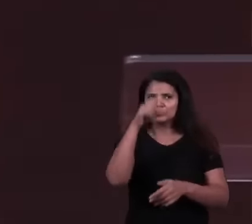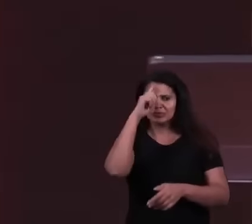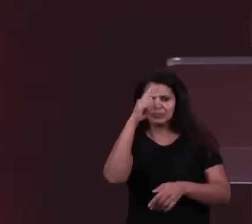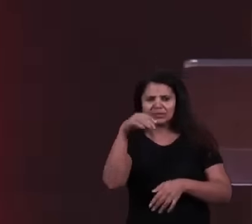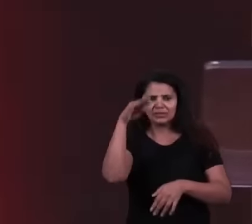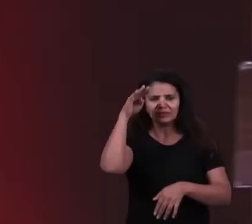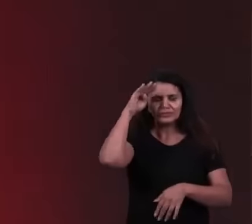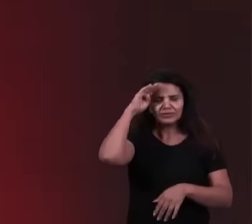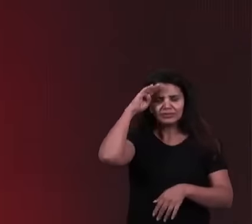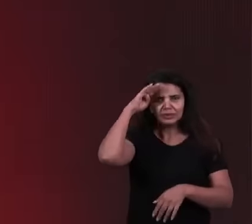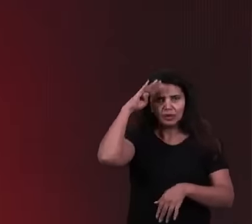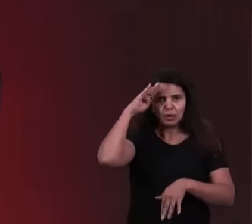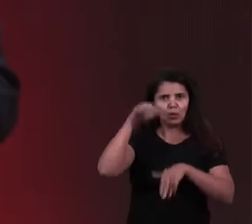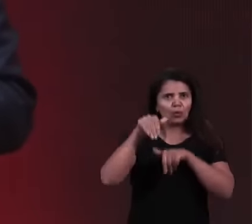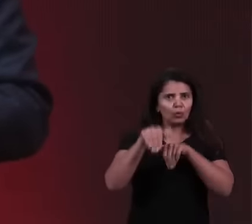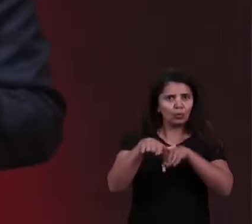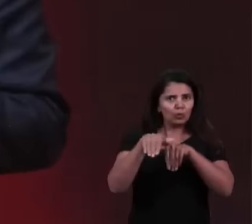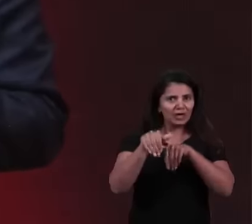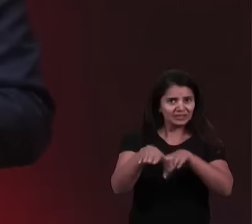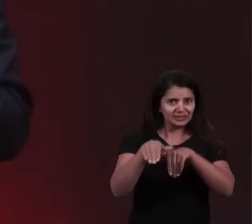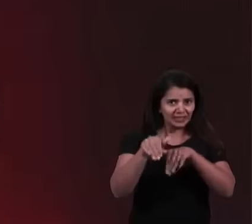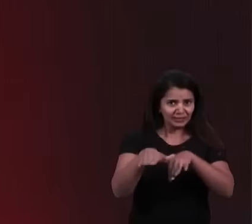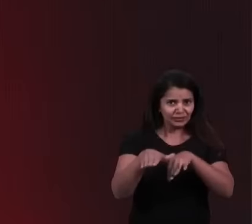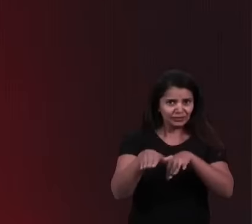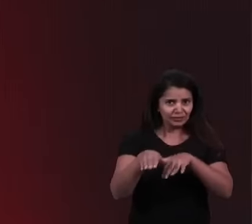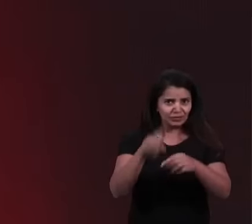de pregadores de esperança,